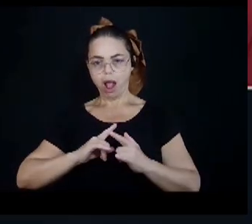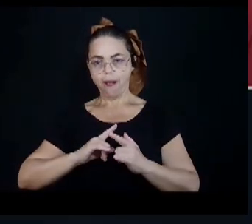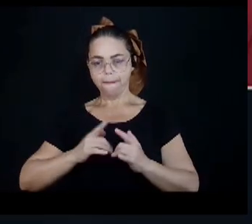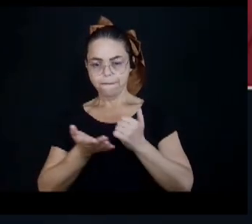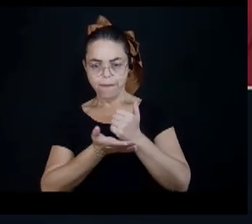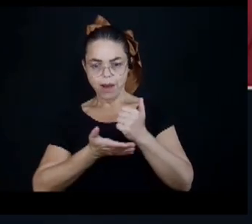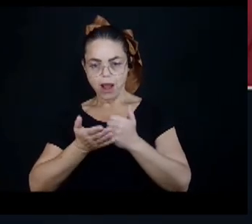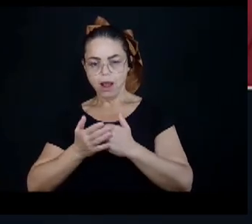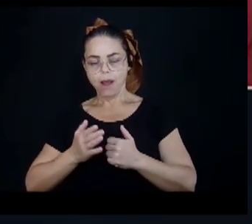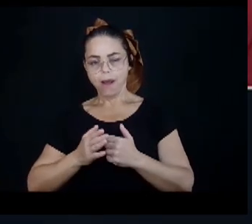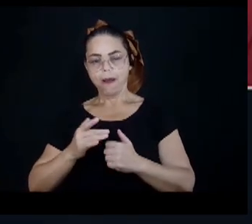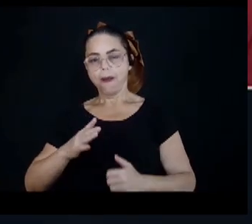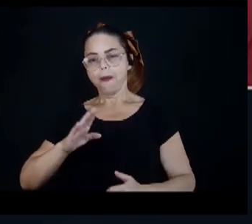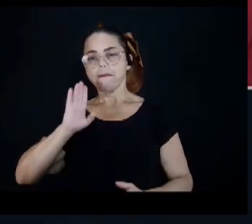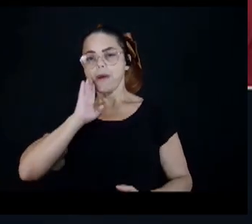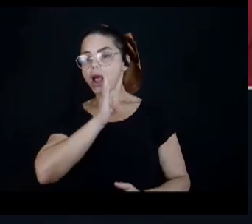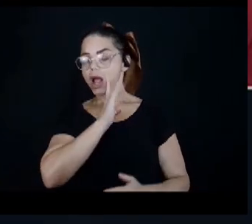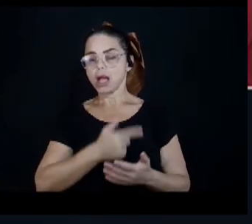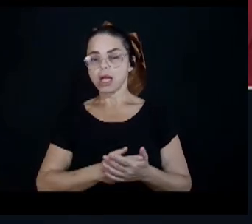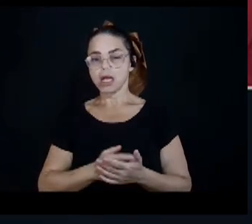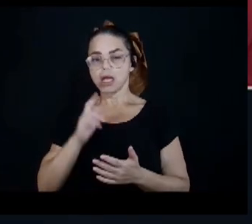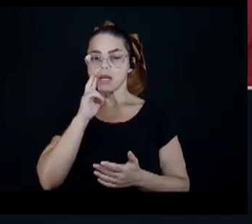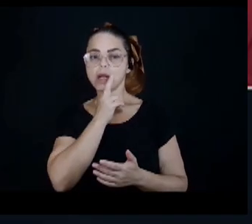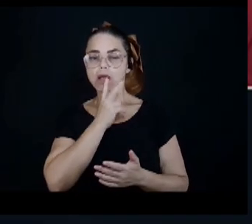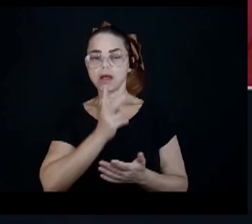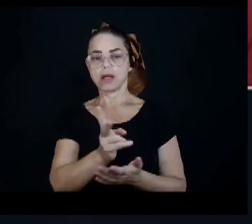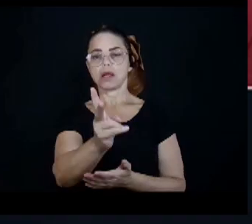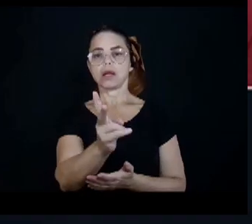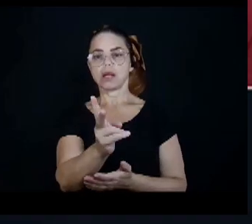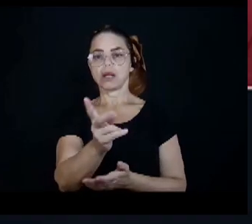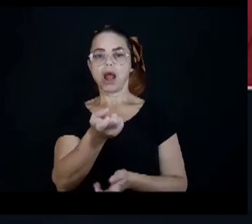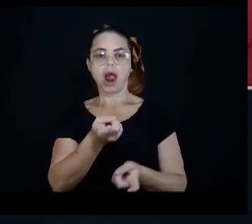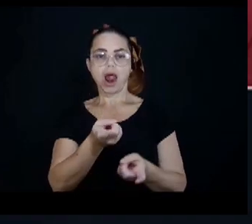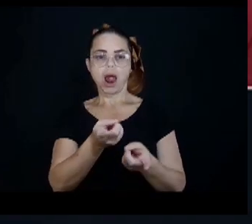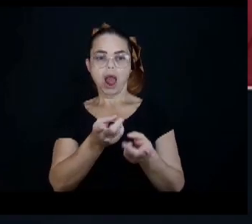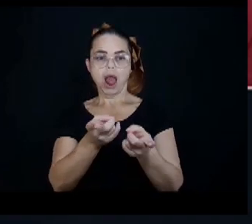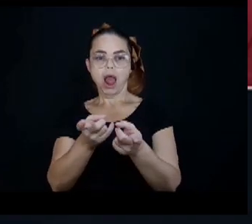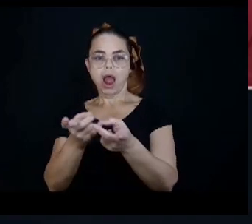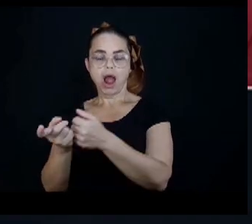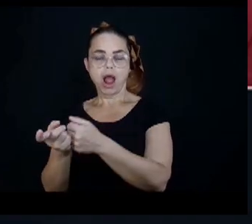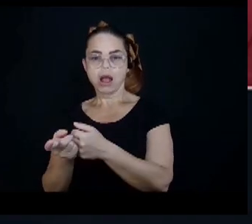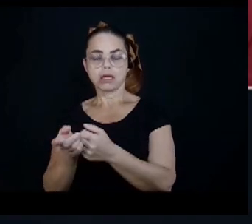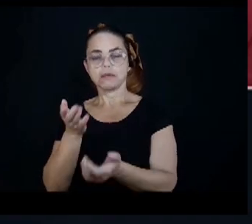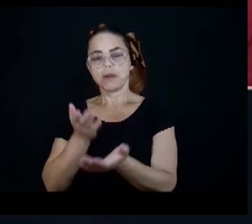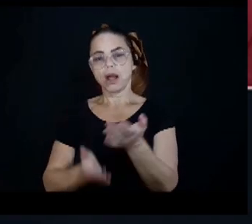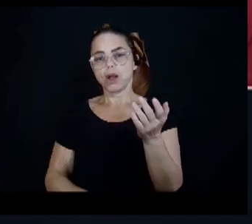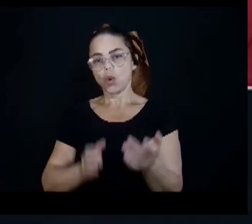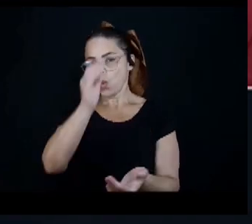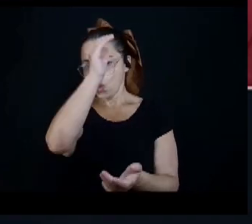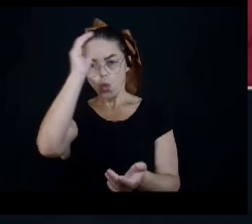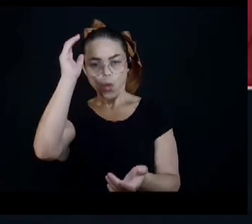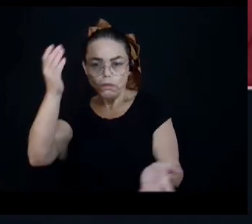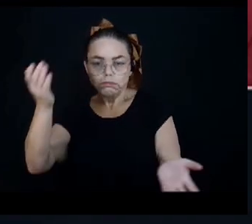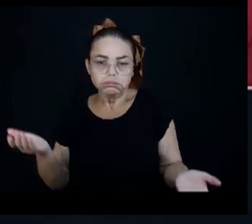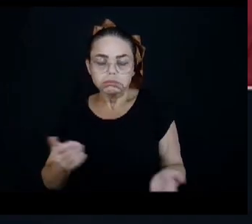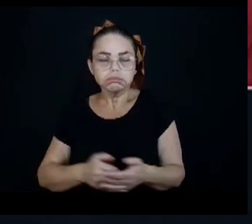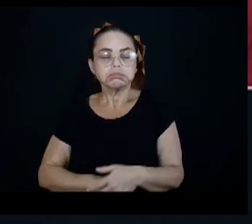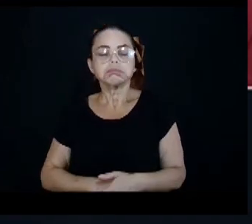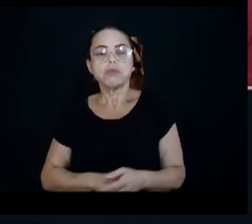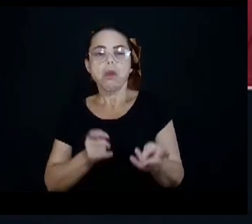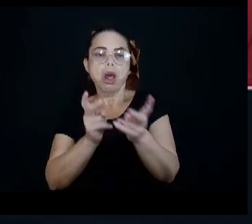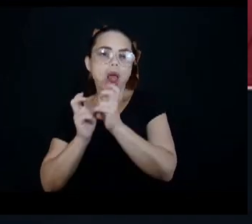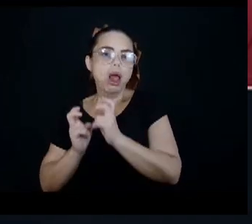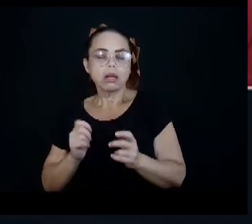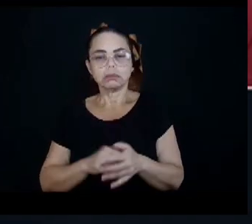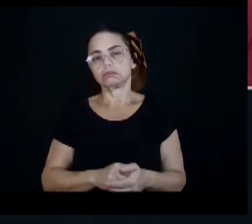vão fazer para manter a rentabilidade sem perder o público? A gente percebe que as pessoas vão